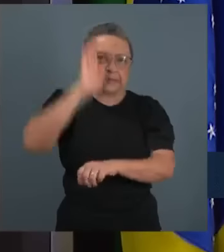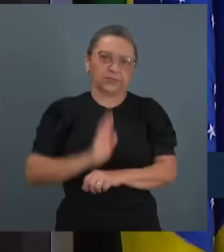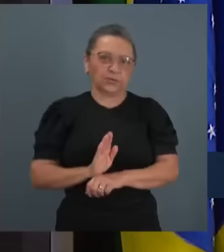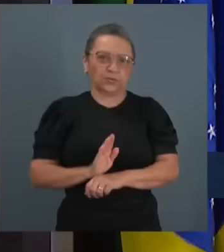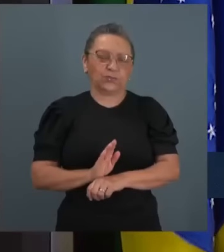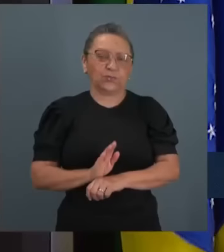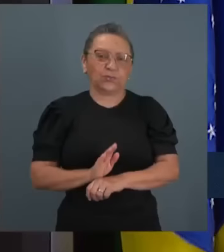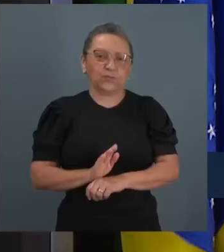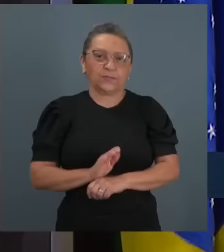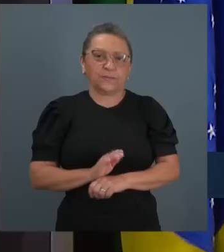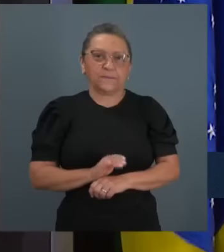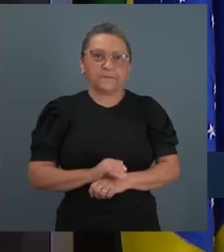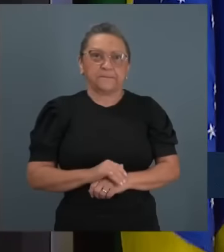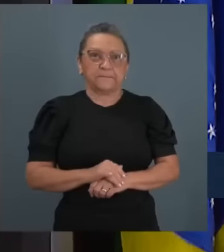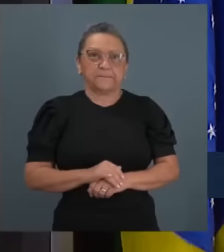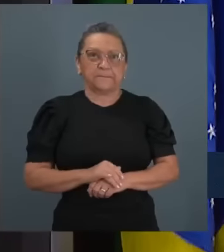E